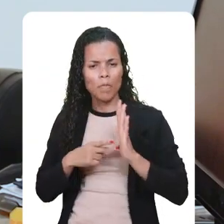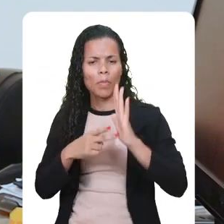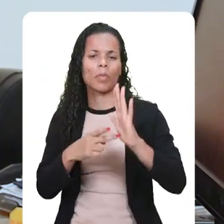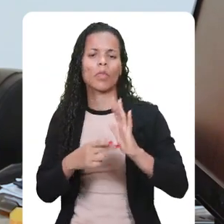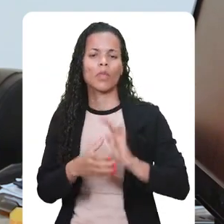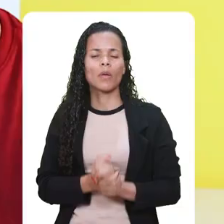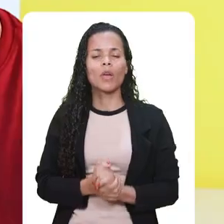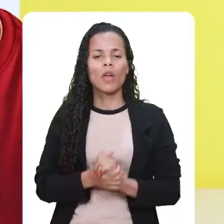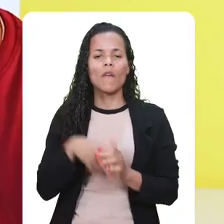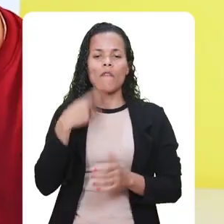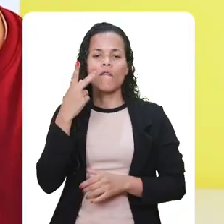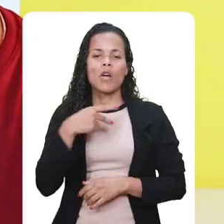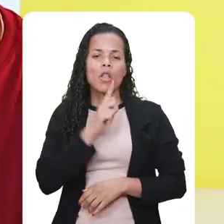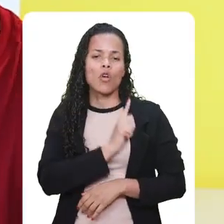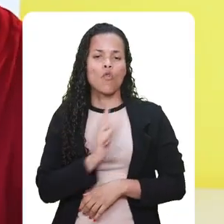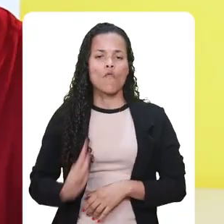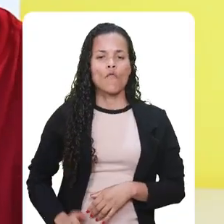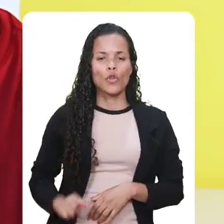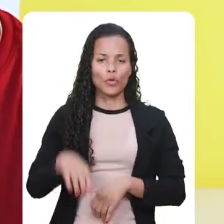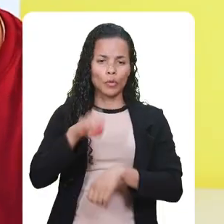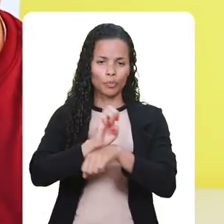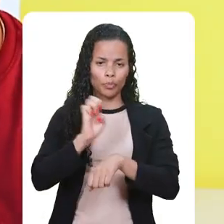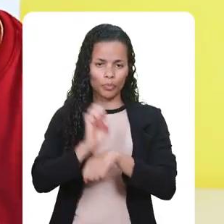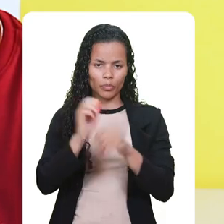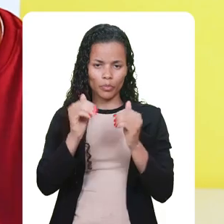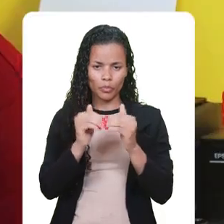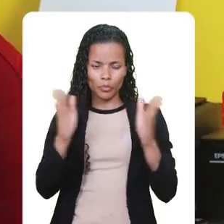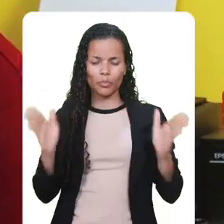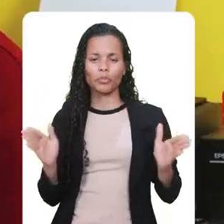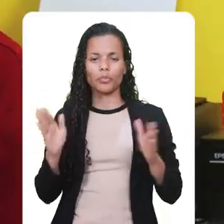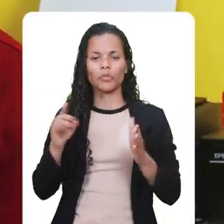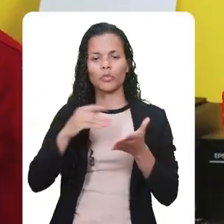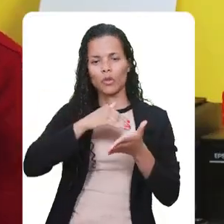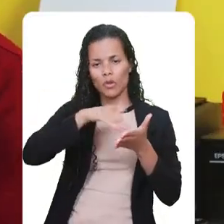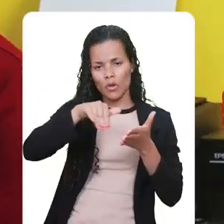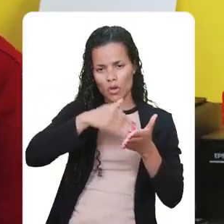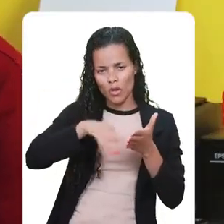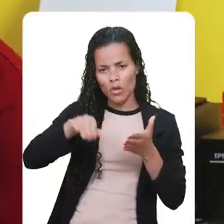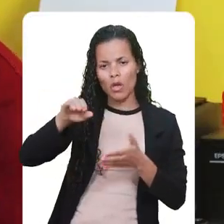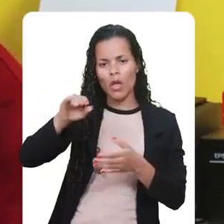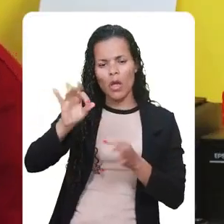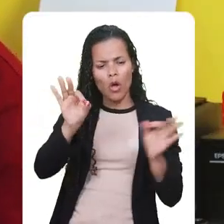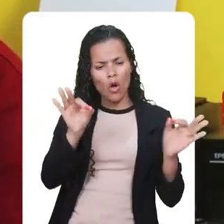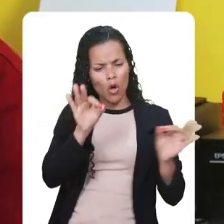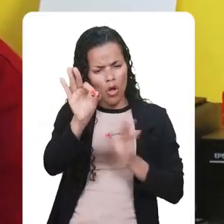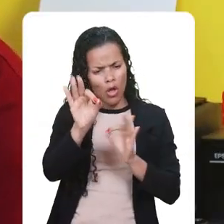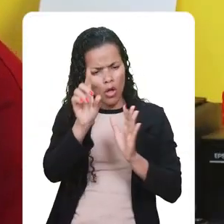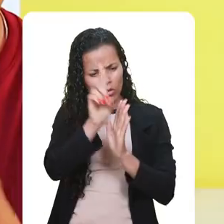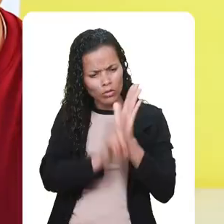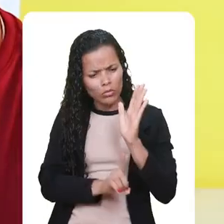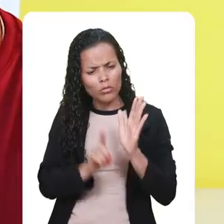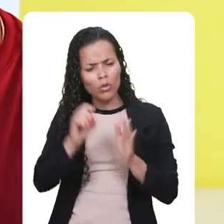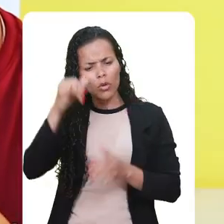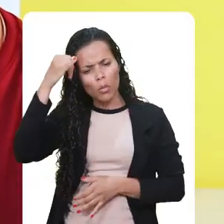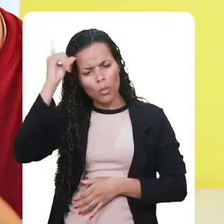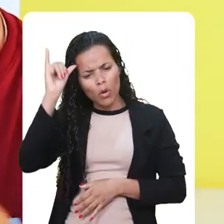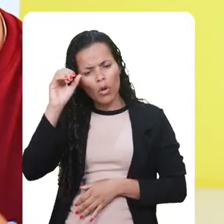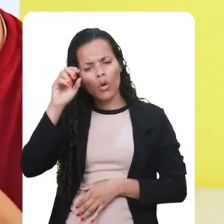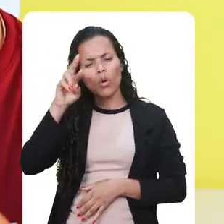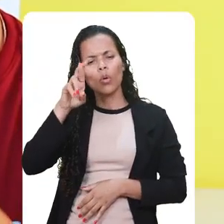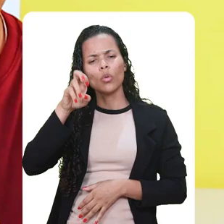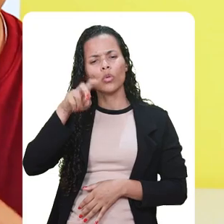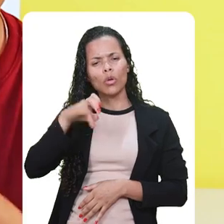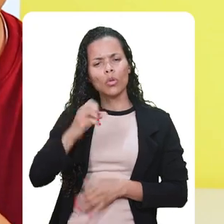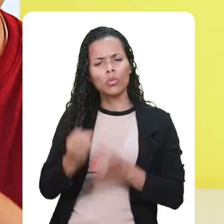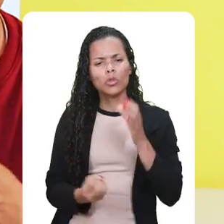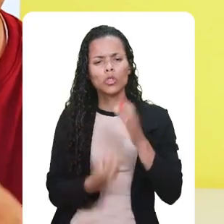esse destaque. Quando o governo do estado abriu o edital, a diretoria do Boi Roxinol sentou e resolvemos